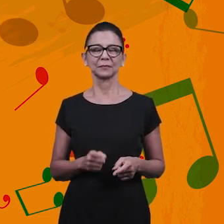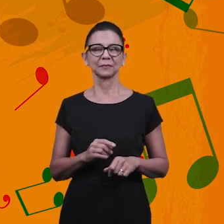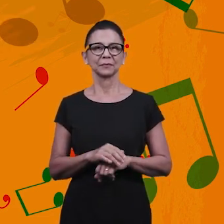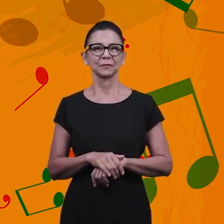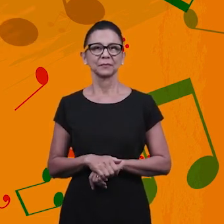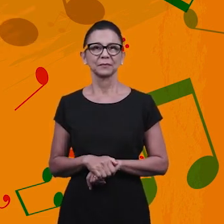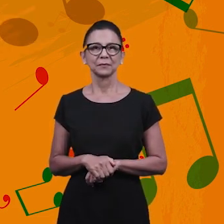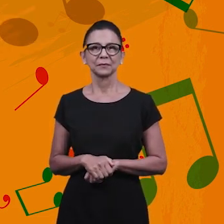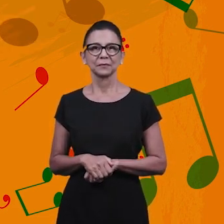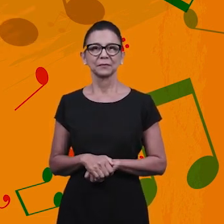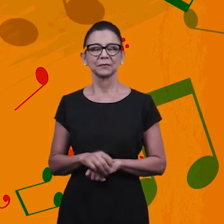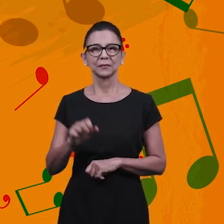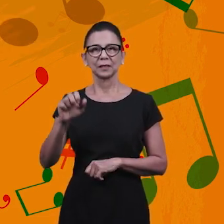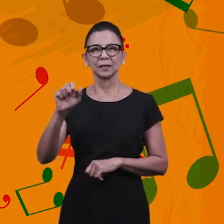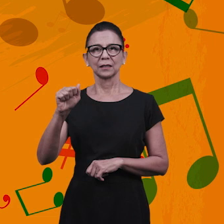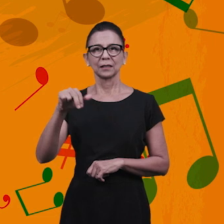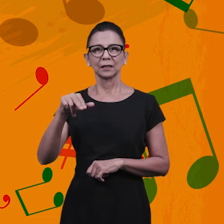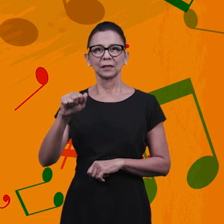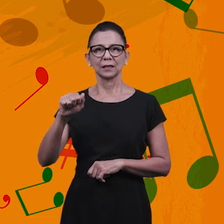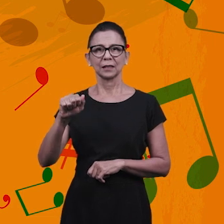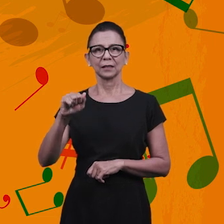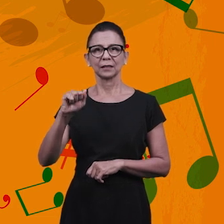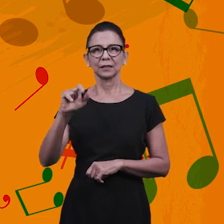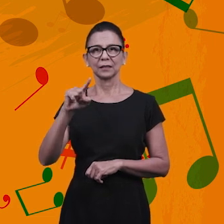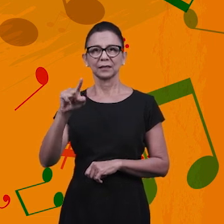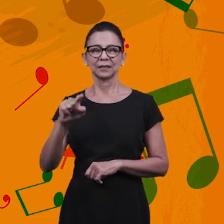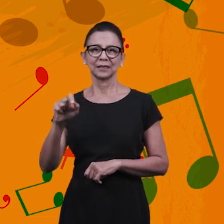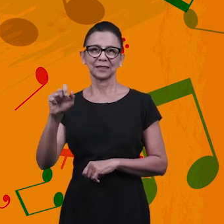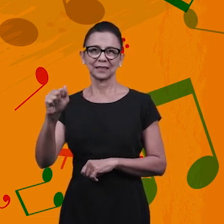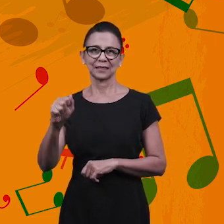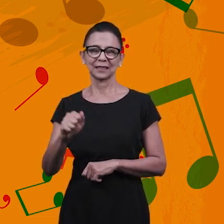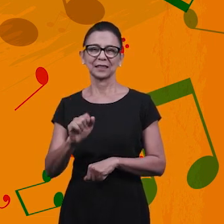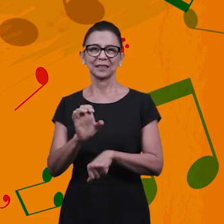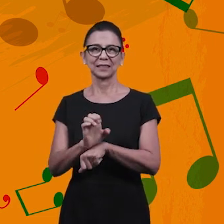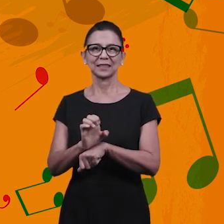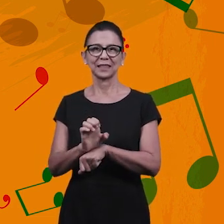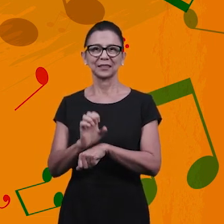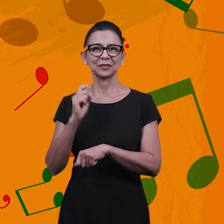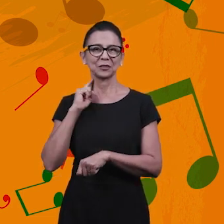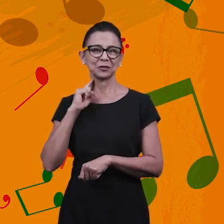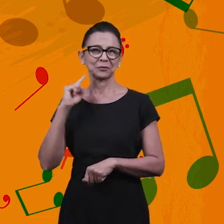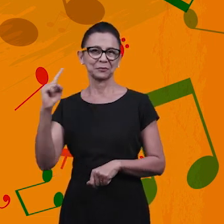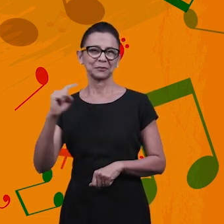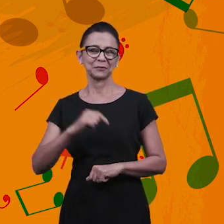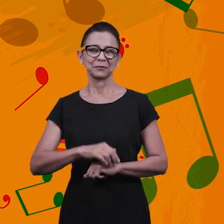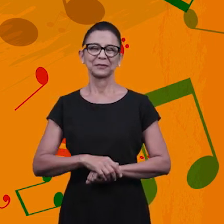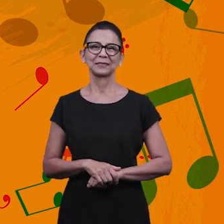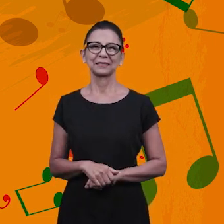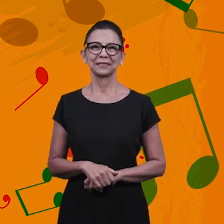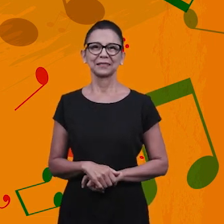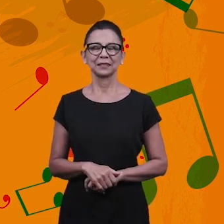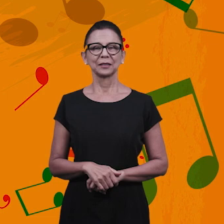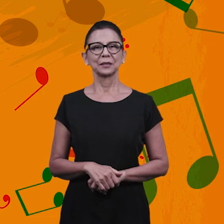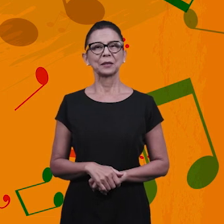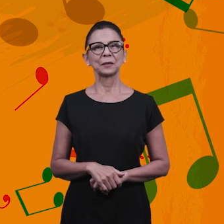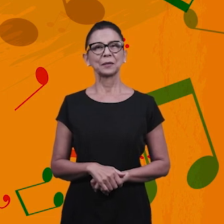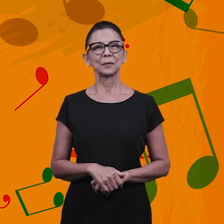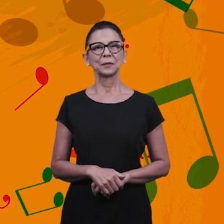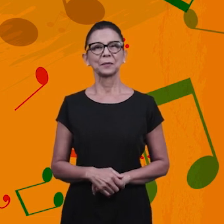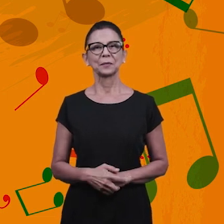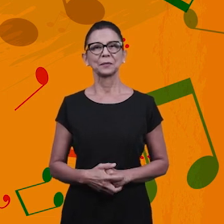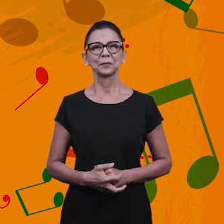Anaísa tem 5 anos de Ana Isa, 5 ans, Belo Horizonte, Minas Gerais. Jesus voltará,